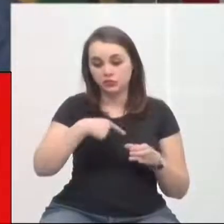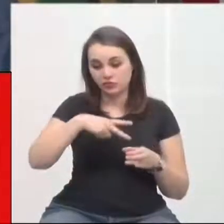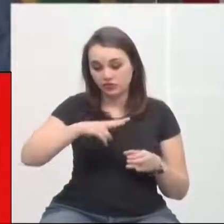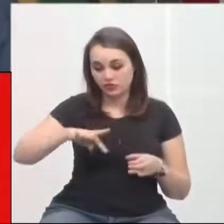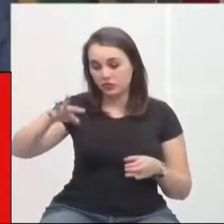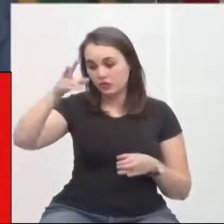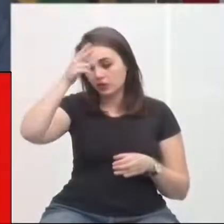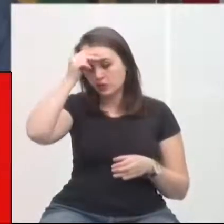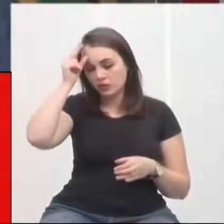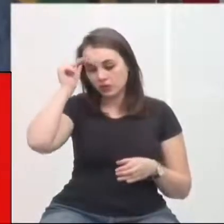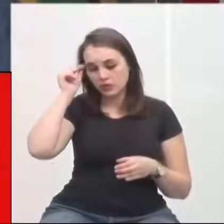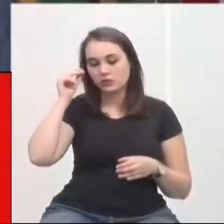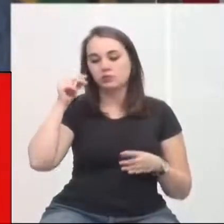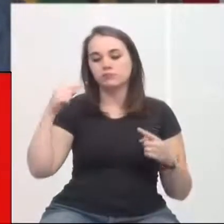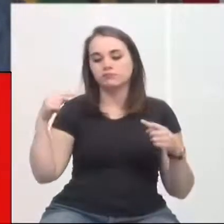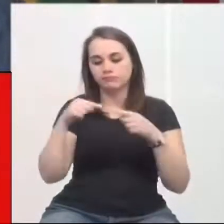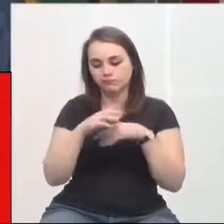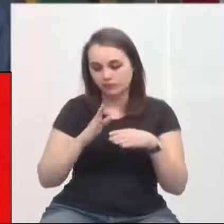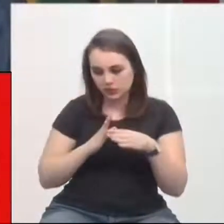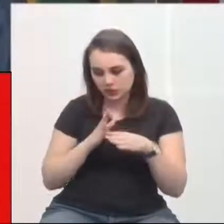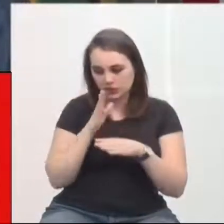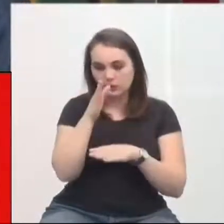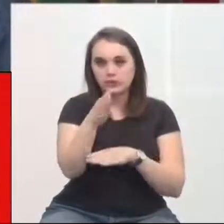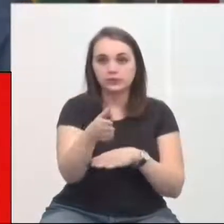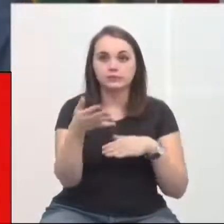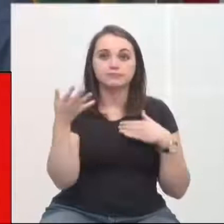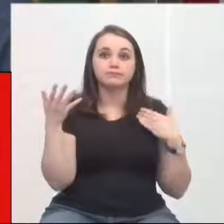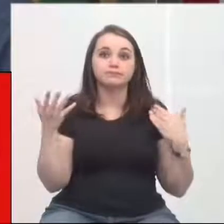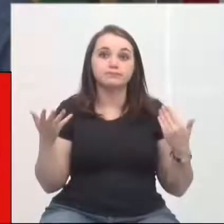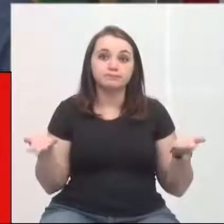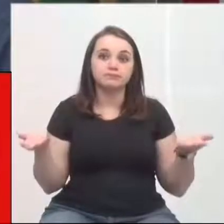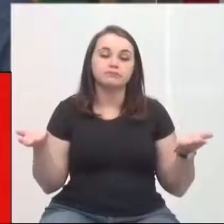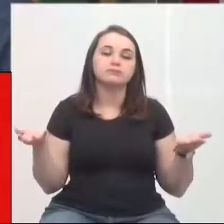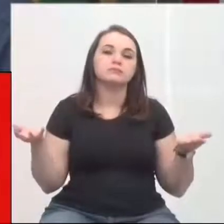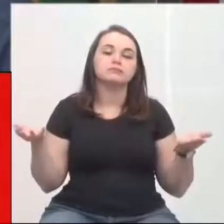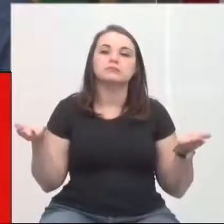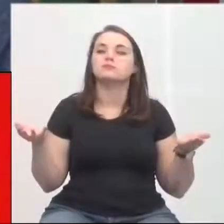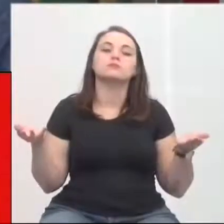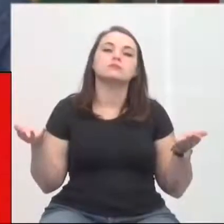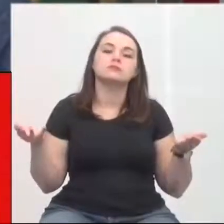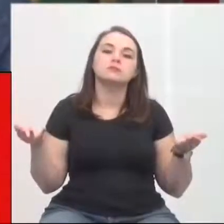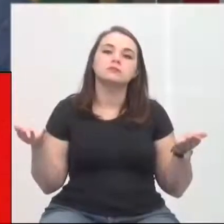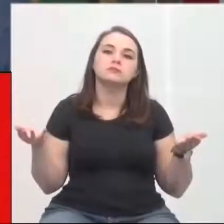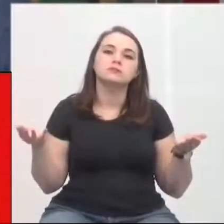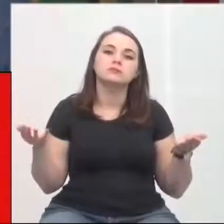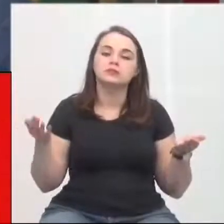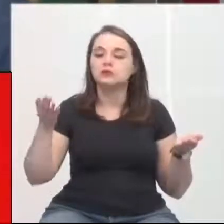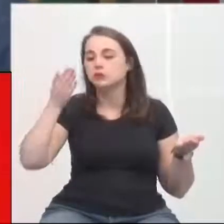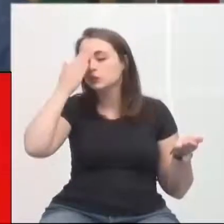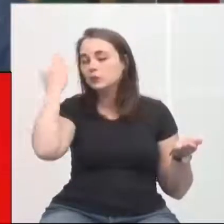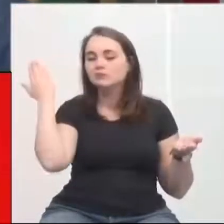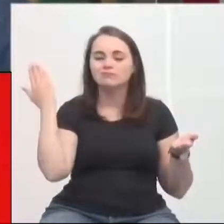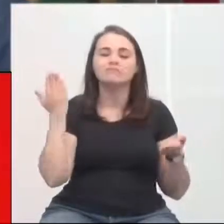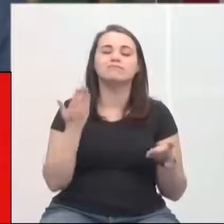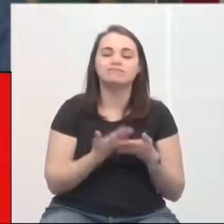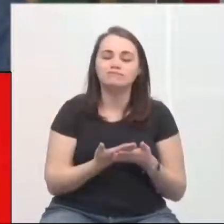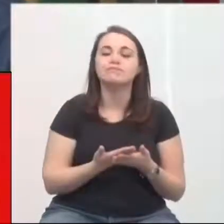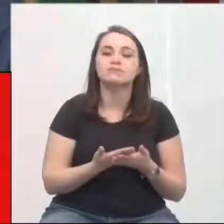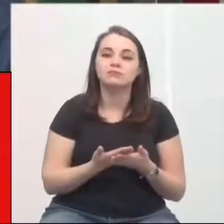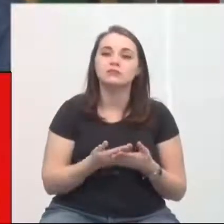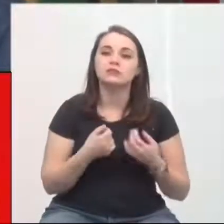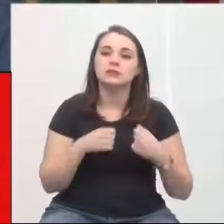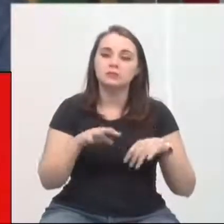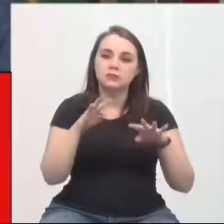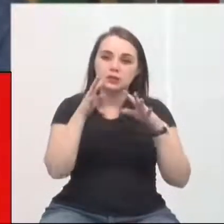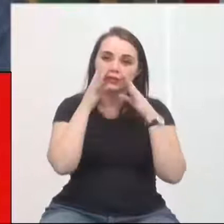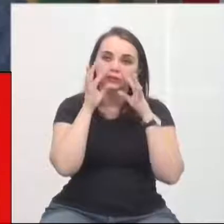nós vamos atravessar a Centenário. Então, que, sem sombra de dúvida, né, se dê uma atenção